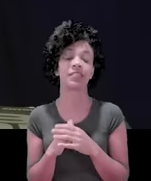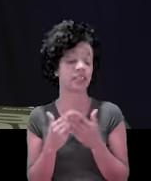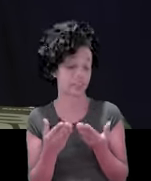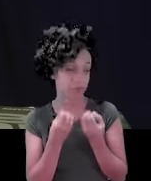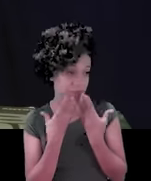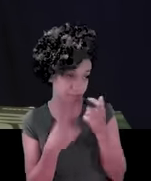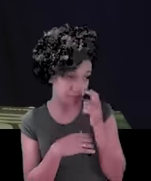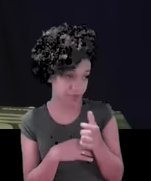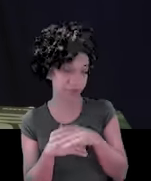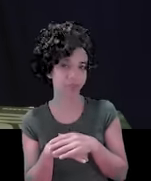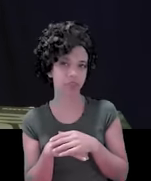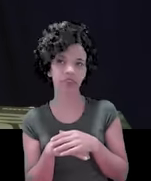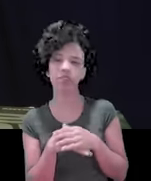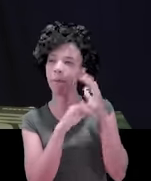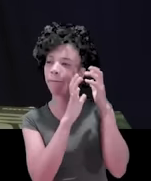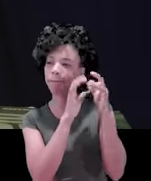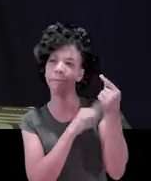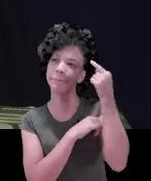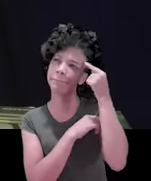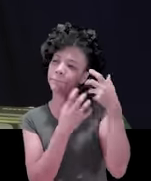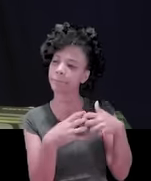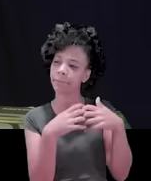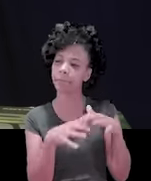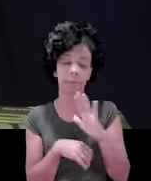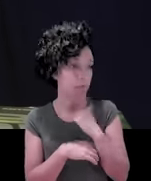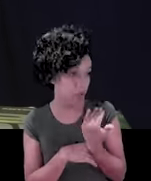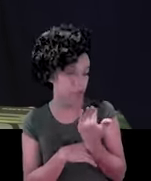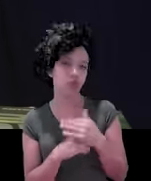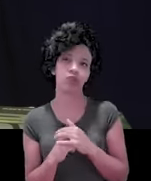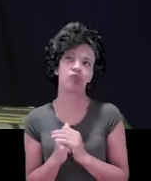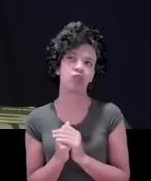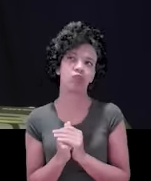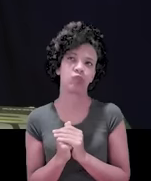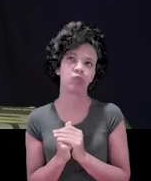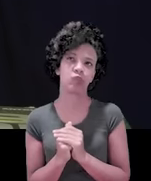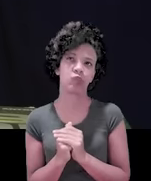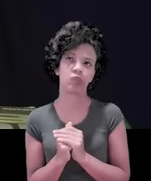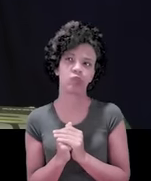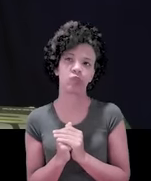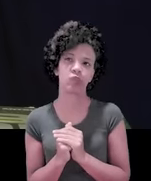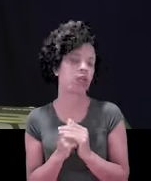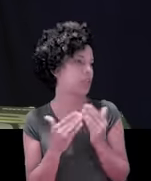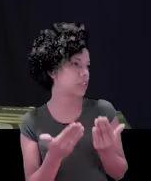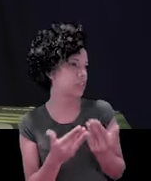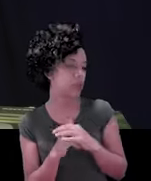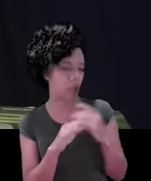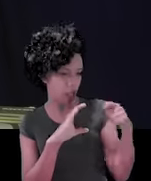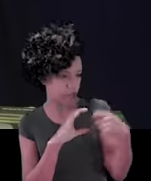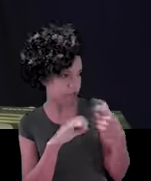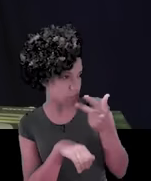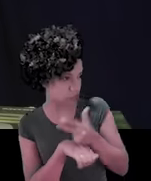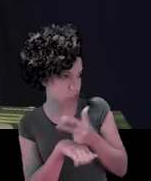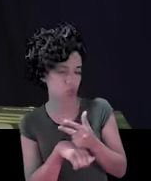engraçado né É muita coisa que passa na cabeça passava esse sentimento de morte Oi e eu te falado eu